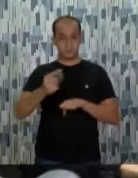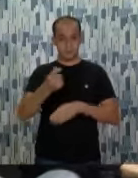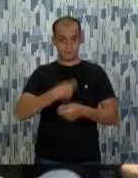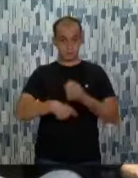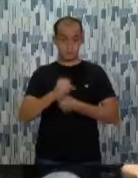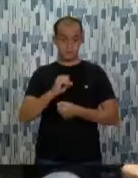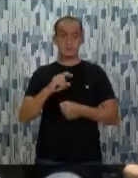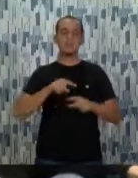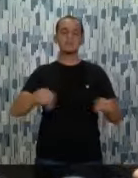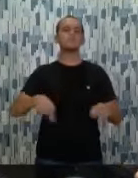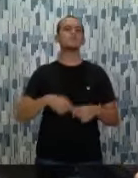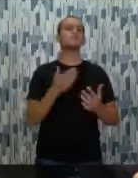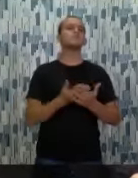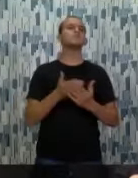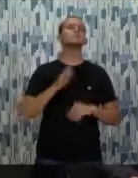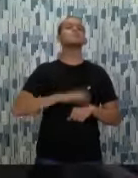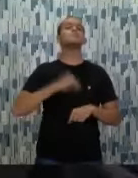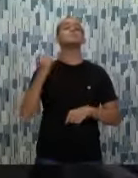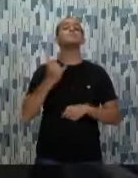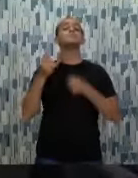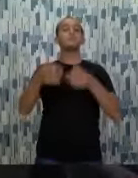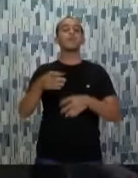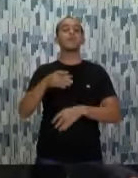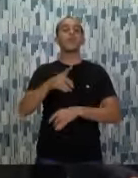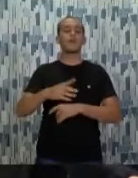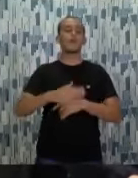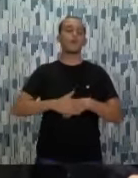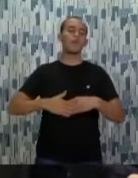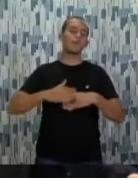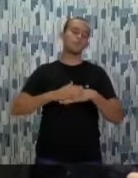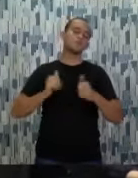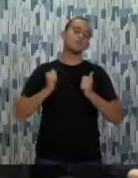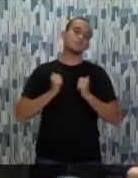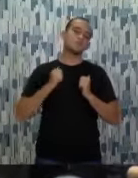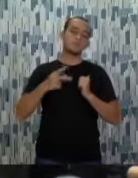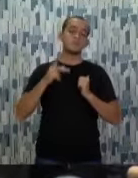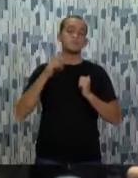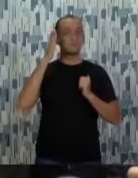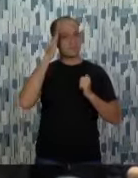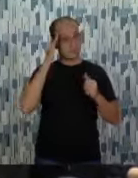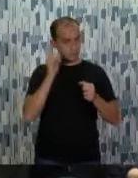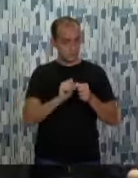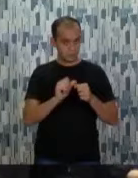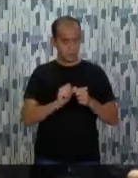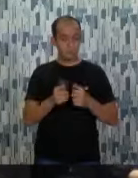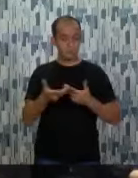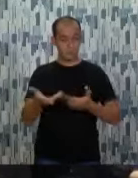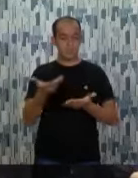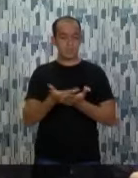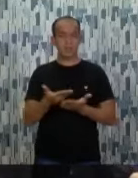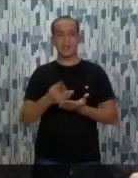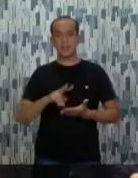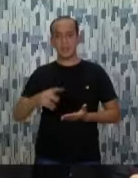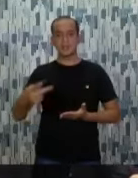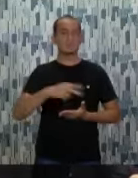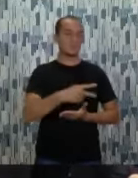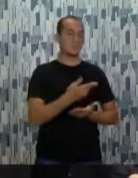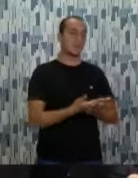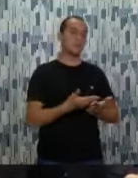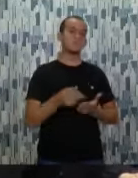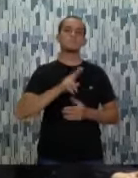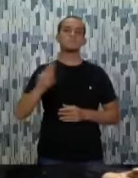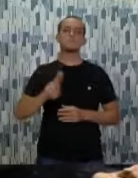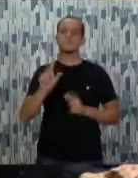Em sala de aula, o mais importante é deixar o professor confortável na sua zona de conforto no que ele sabe fazer. Dar aula, transmitir aula. E aí a gente vai